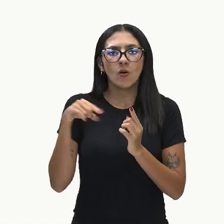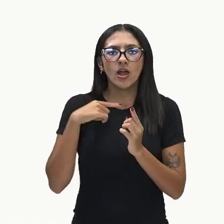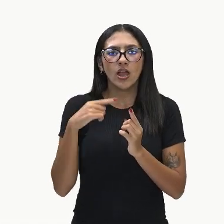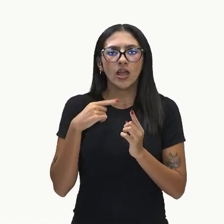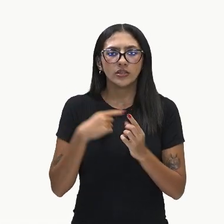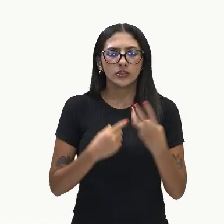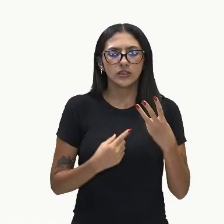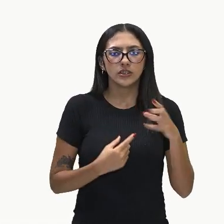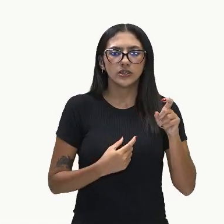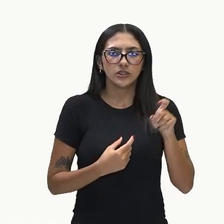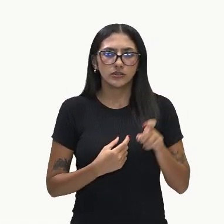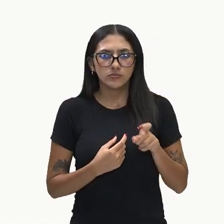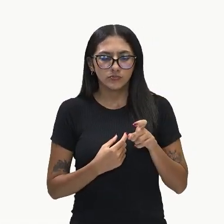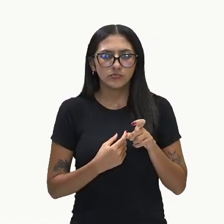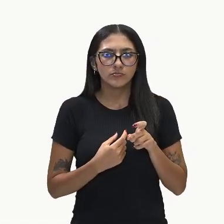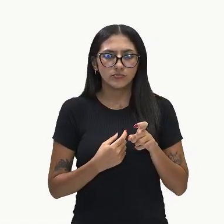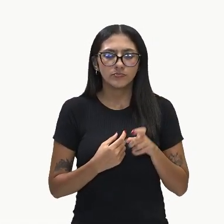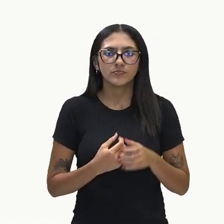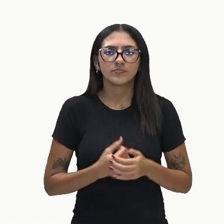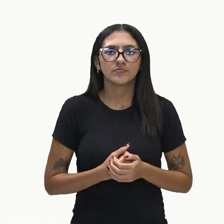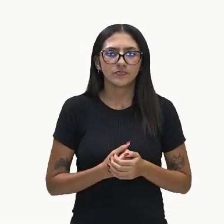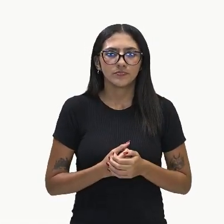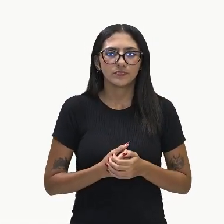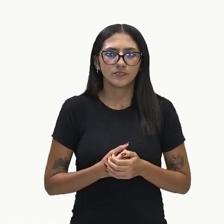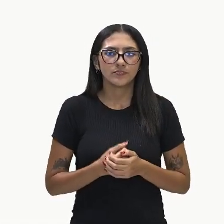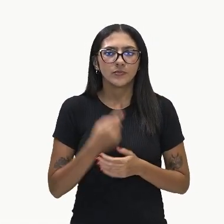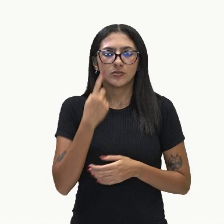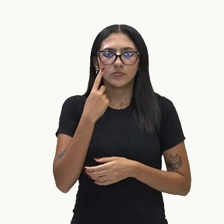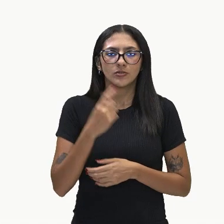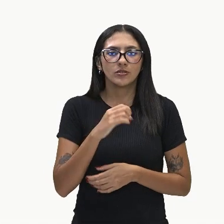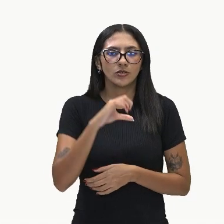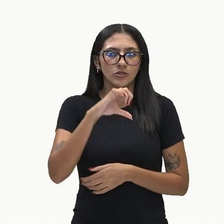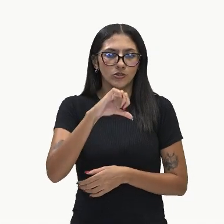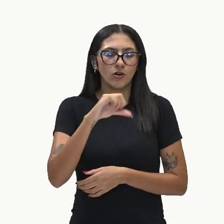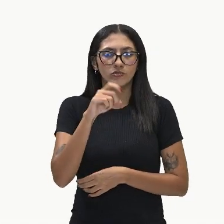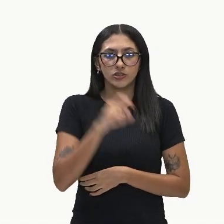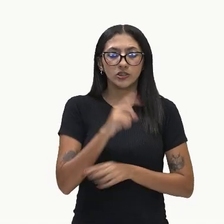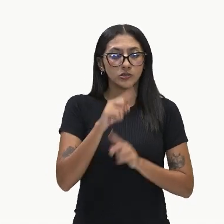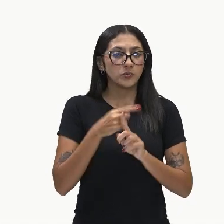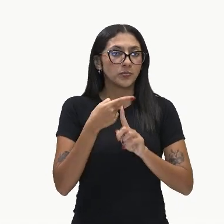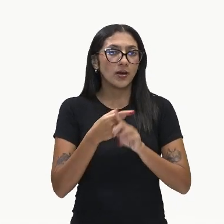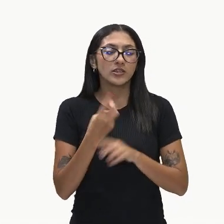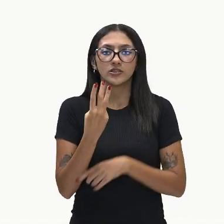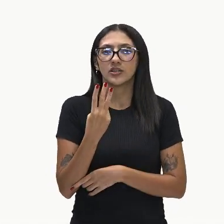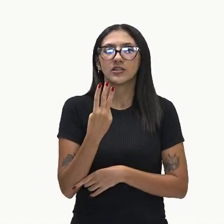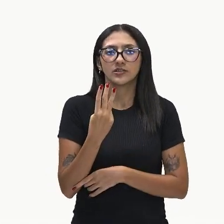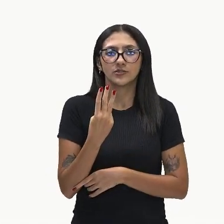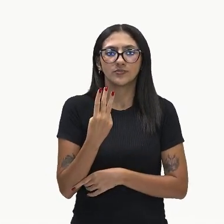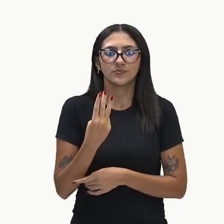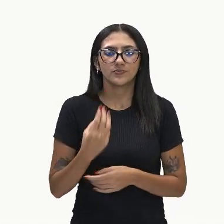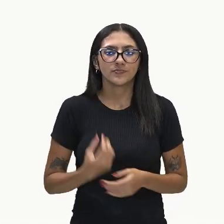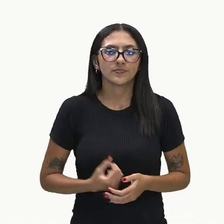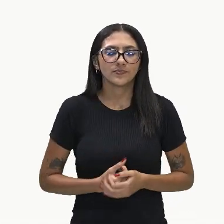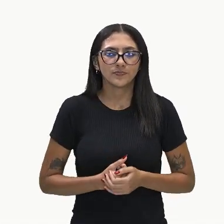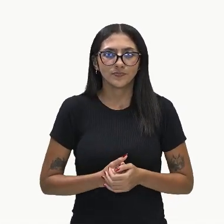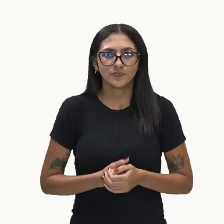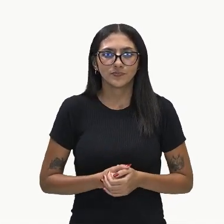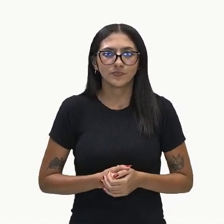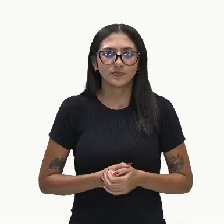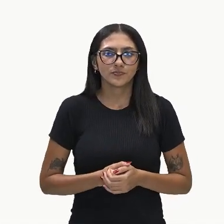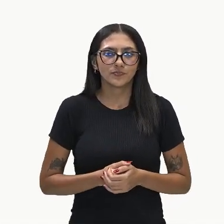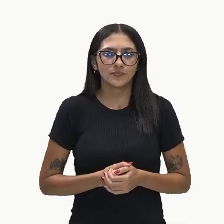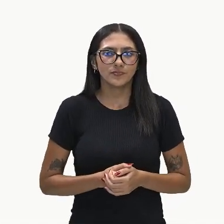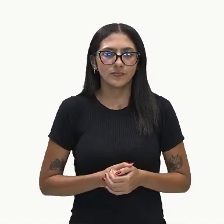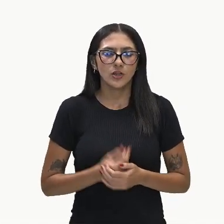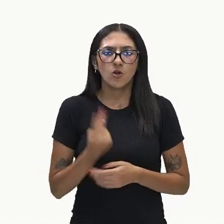é a nossa forma fatorada de 9x mais 3, tá bom? Uma forma